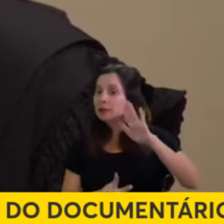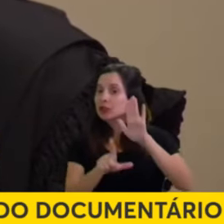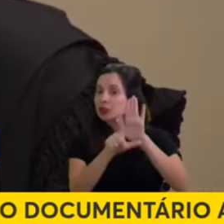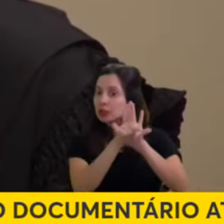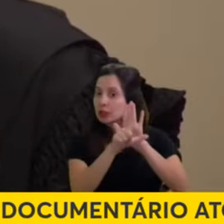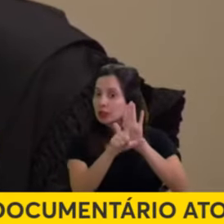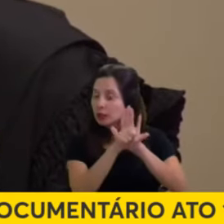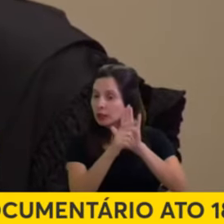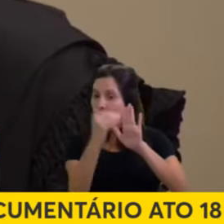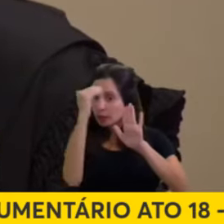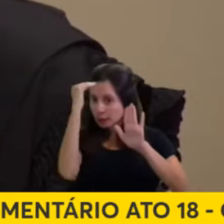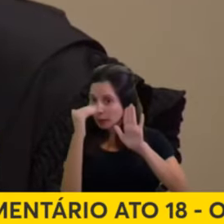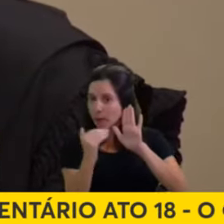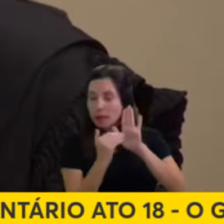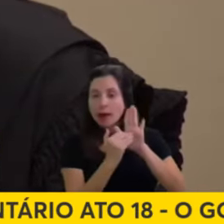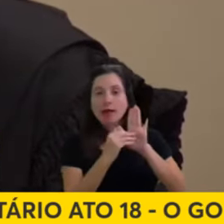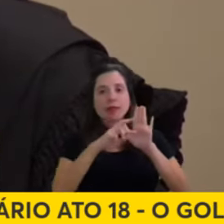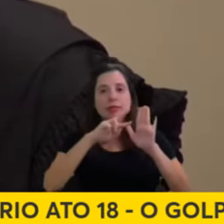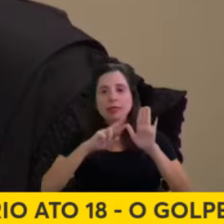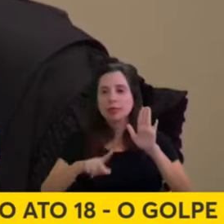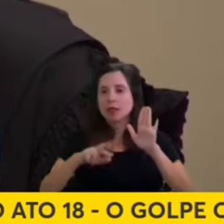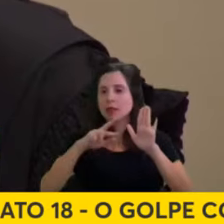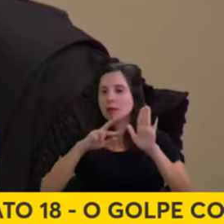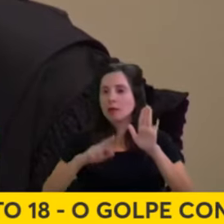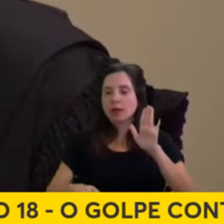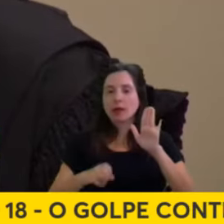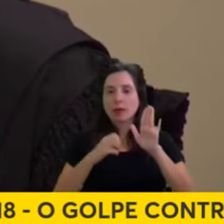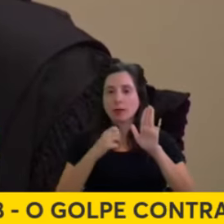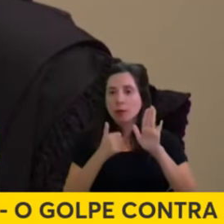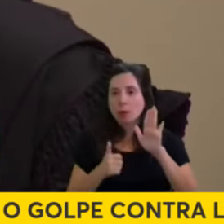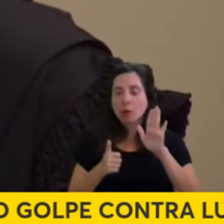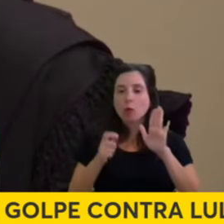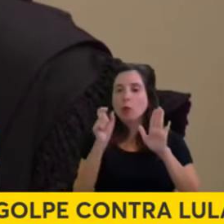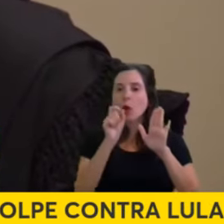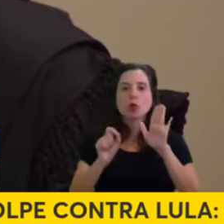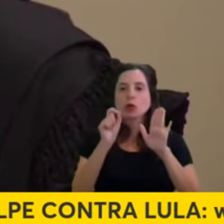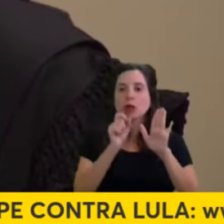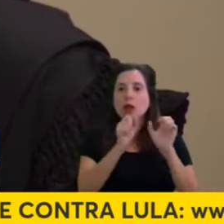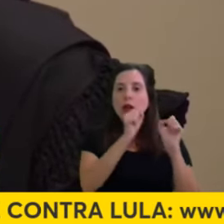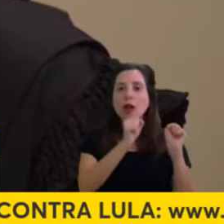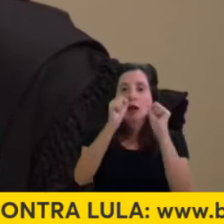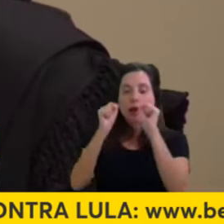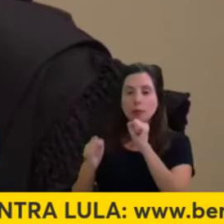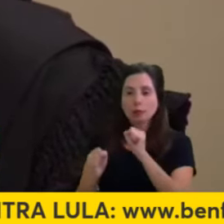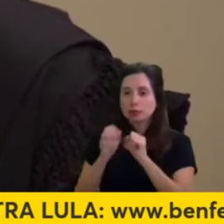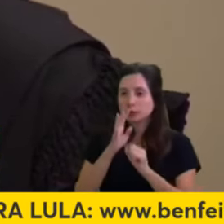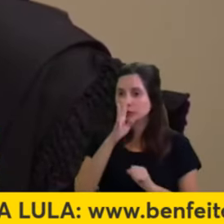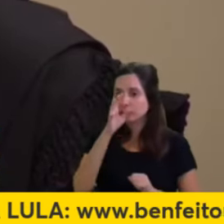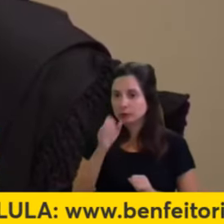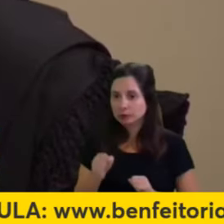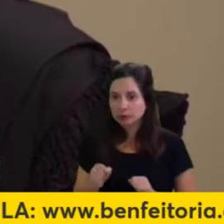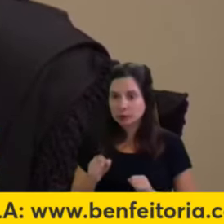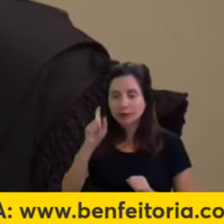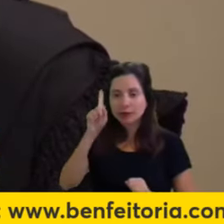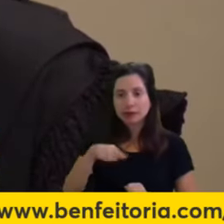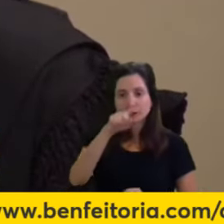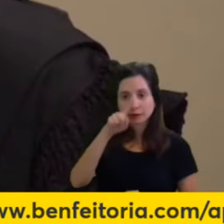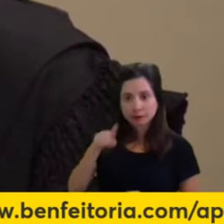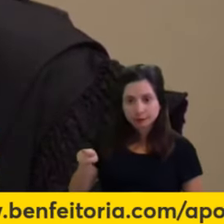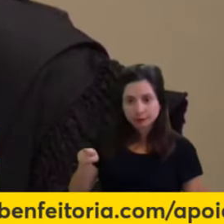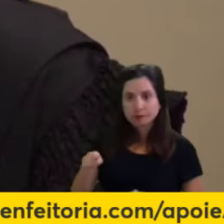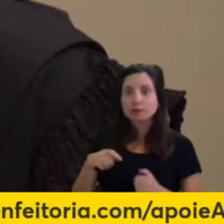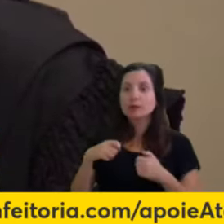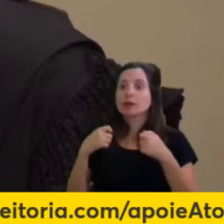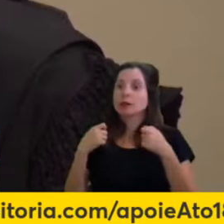só não é suficiente para a caracterização do abuso de poder econômico e consequente cassação de diploma isso porque tal irregularidade